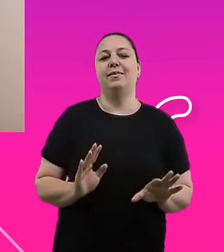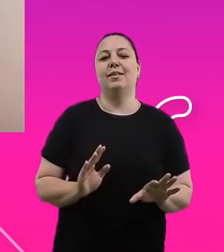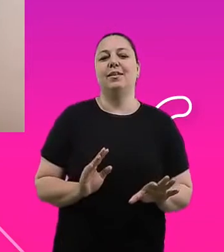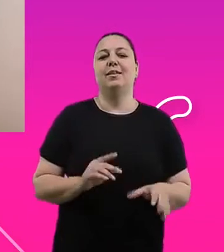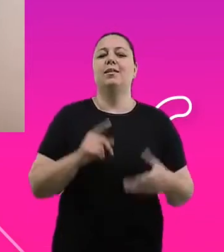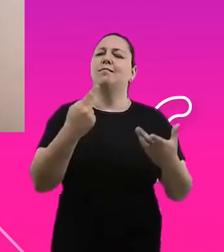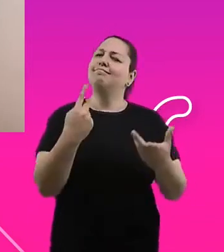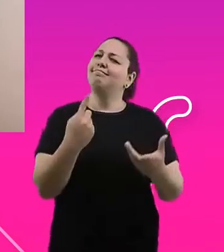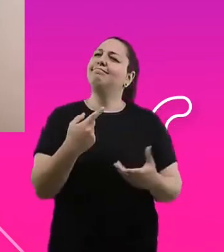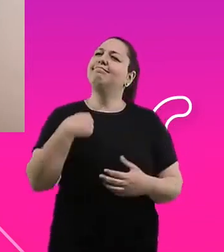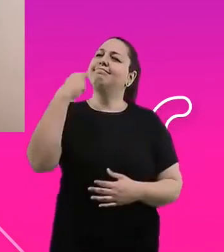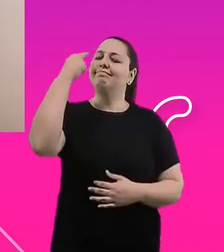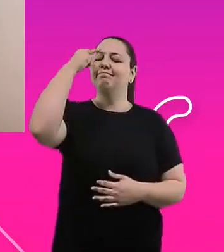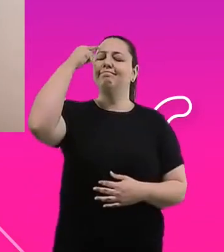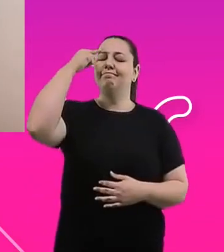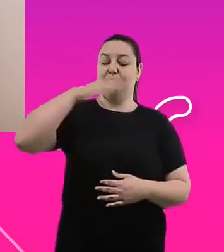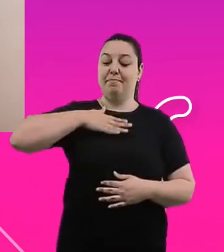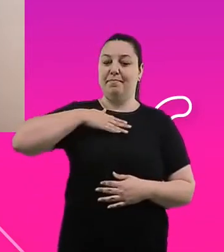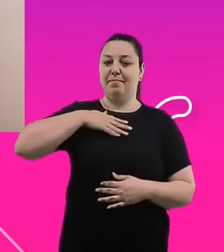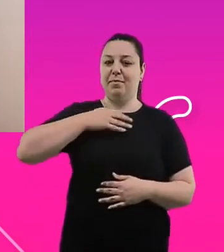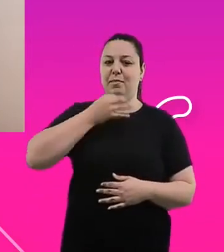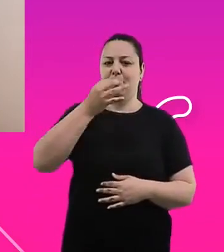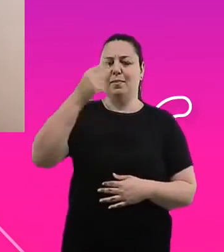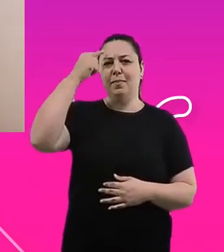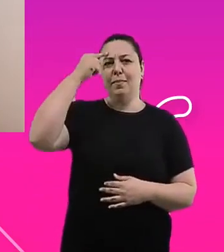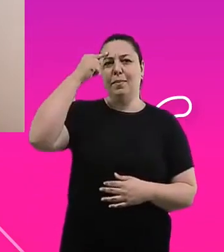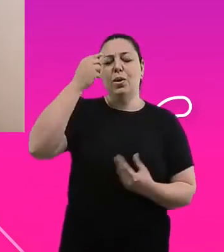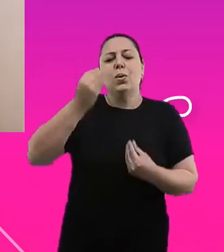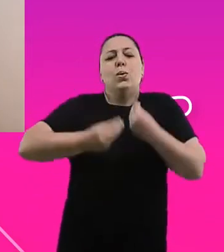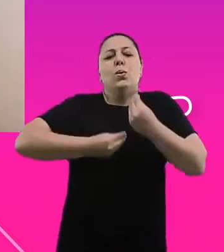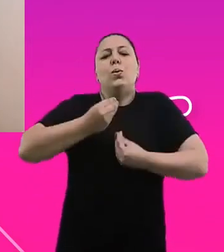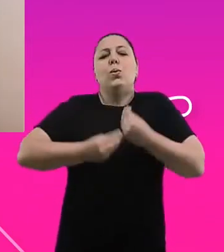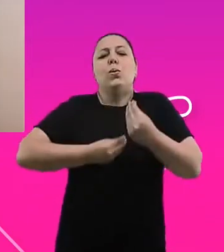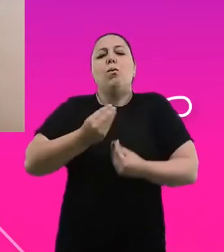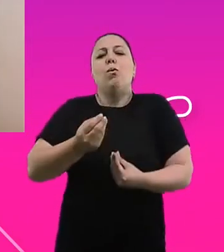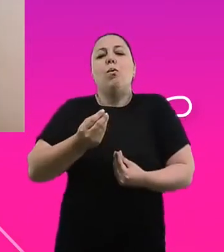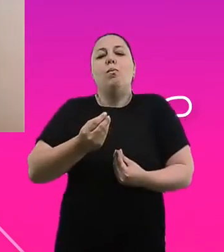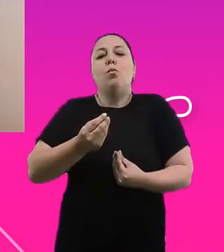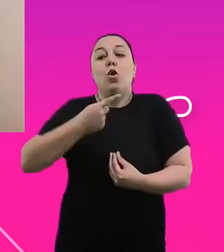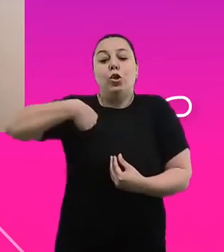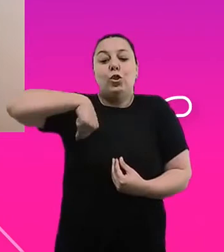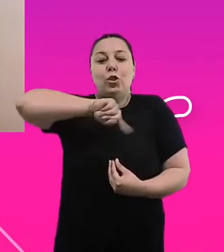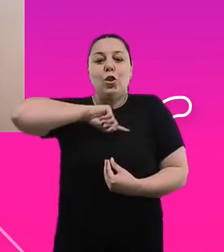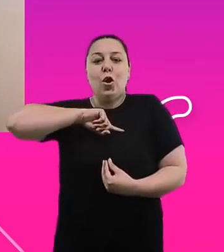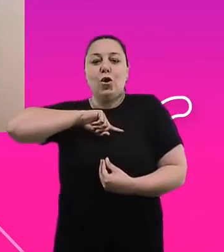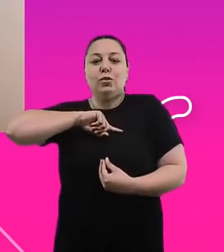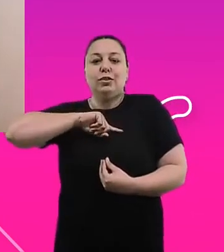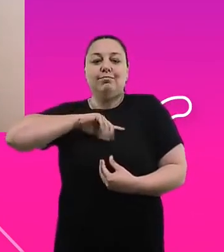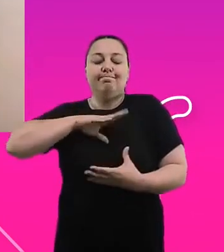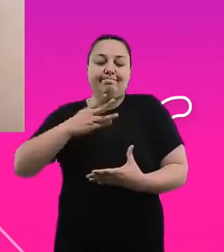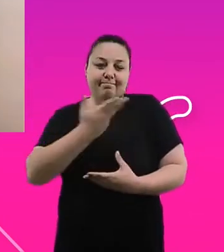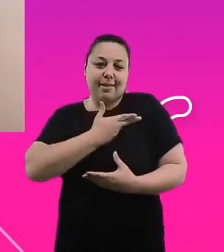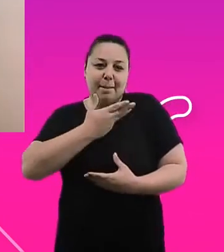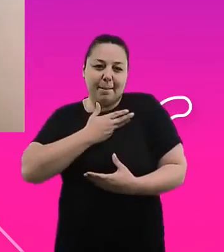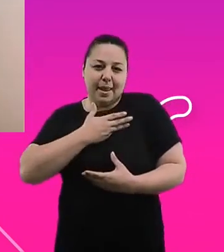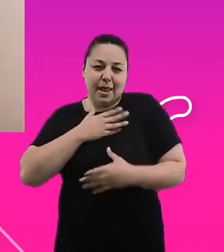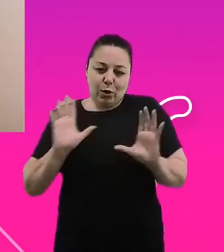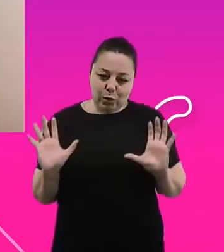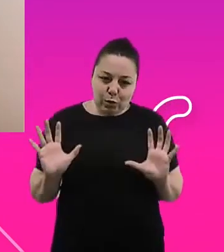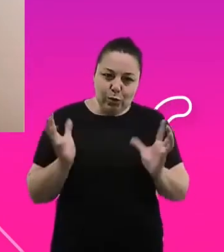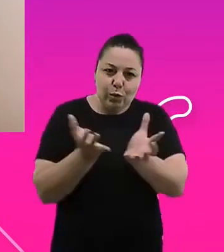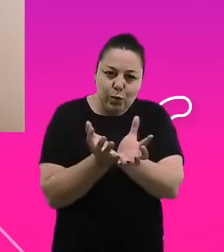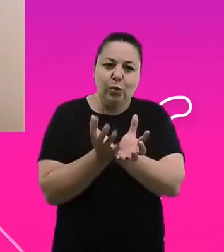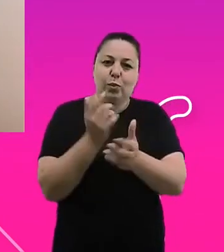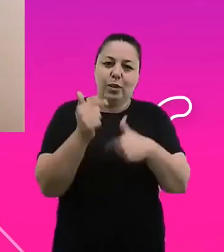pensar na vida digital consciente, nos nossos círculos sociais, e não só no nosso trabalho e no nosso conteúdo? Então, eu